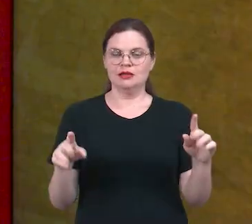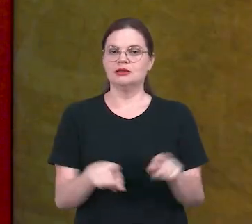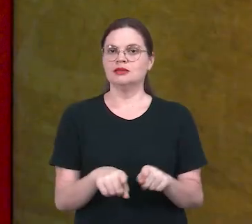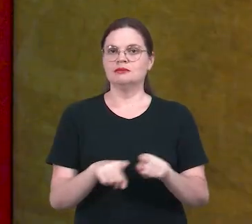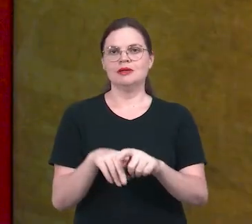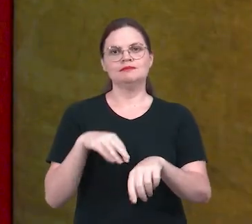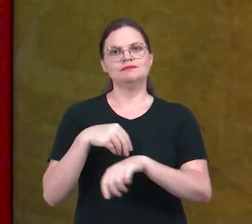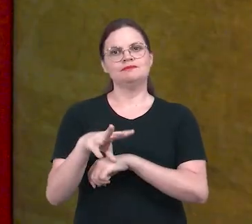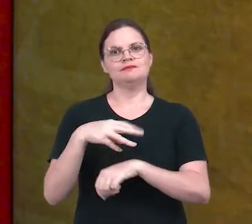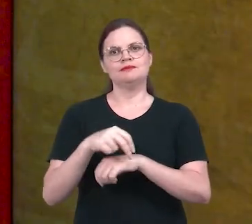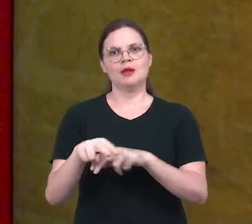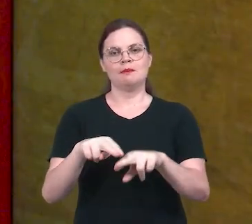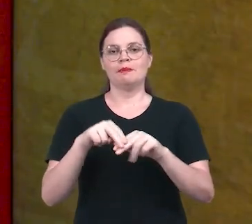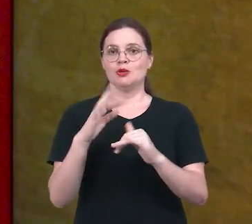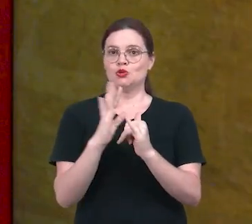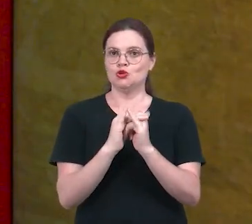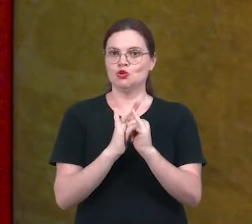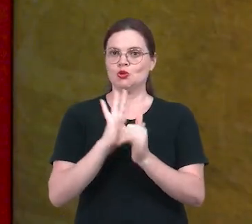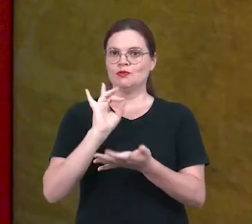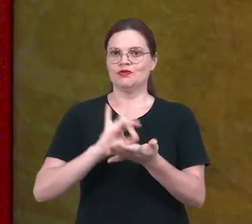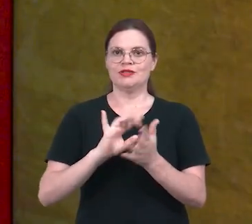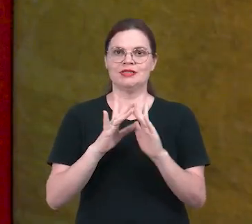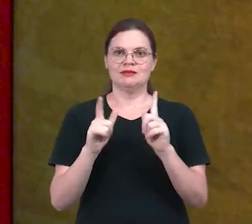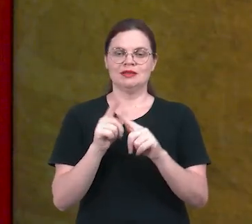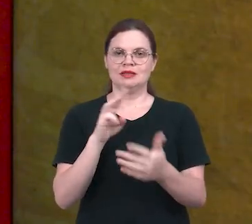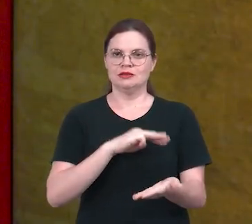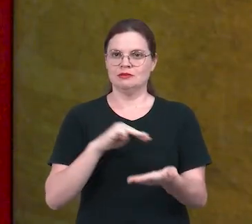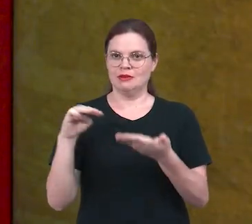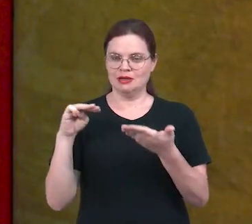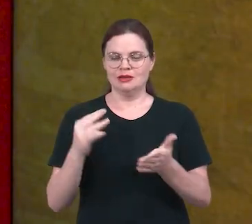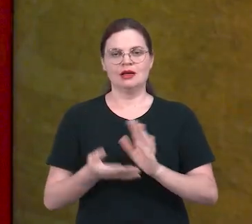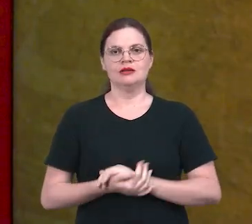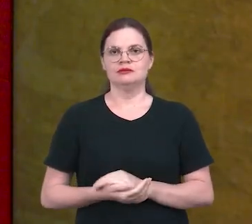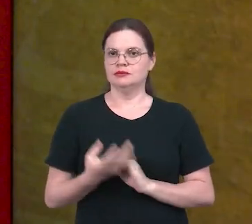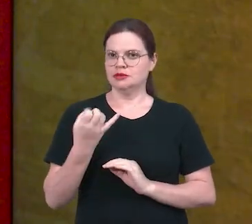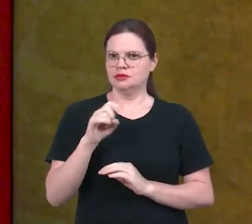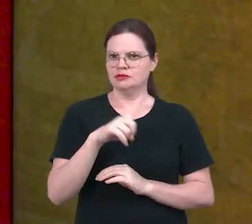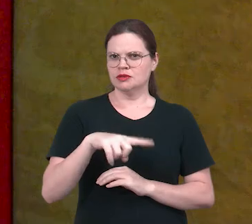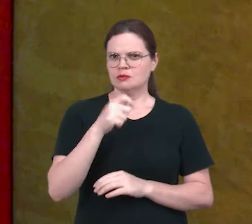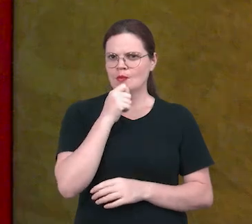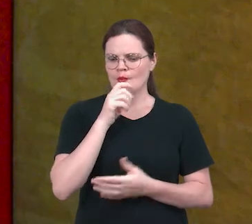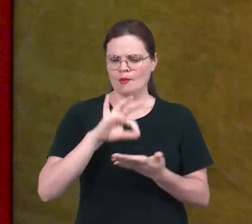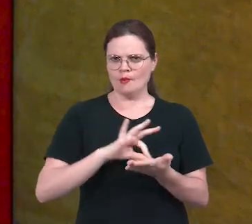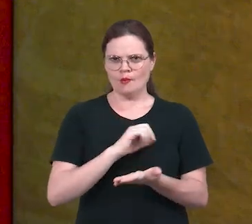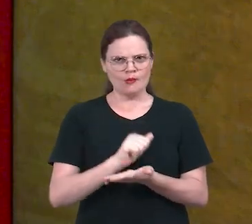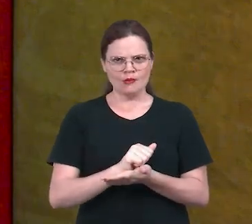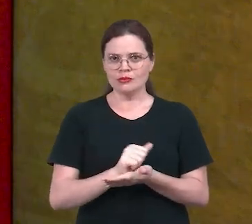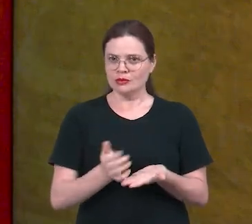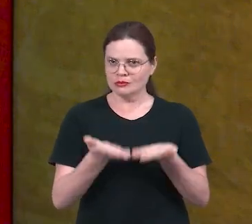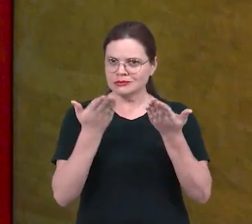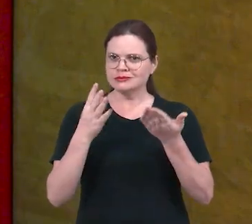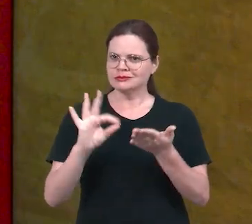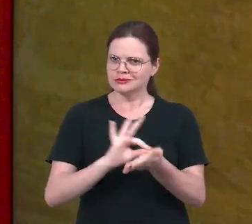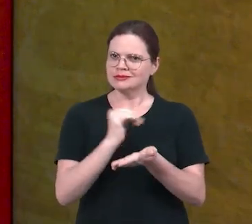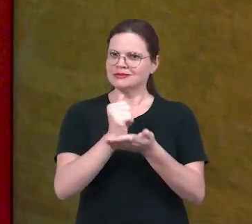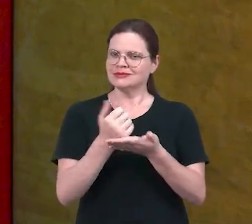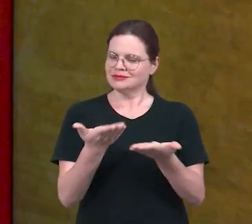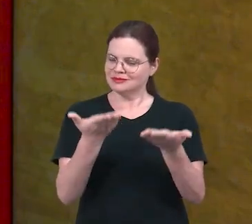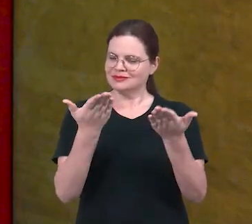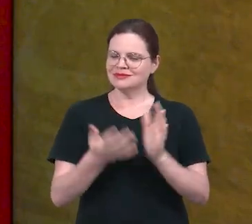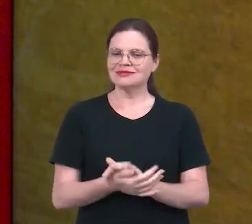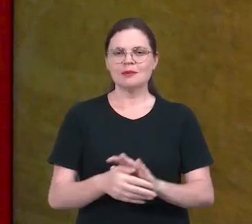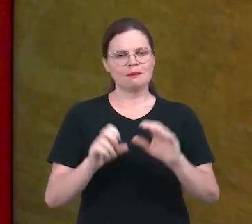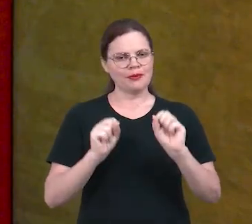e também transmitindo pelo canal do YouTube, o canal oficial da Igreja Cristã Maranata no YouTube. Se você ainda não está inscrito, se